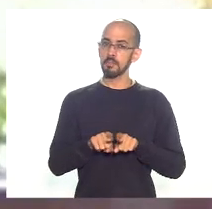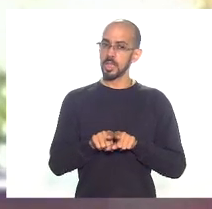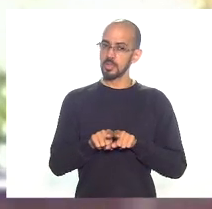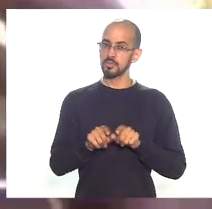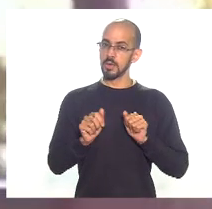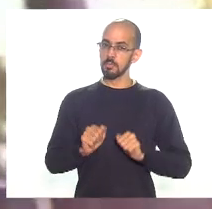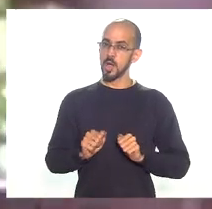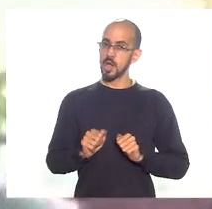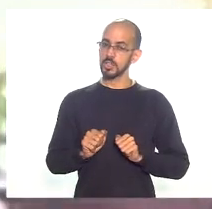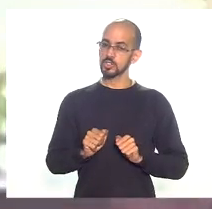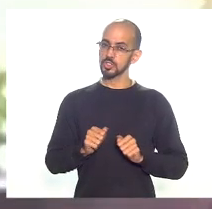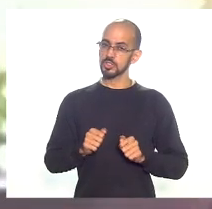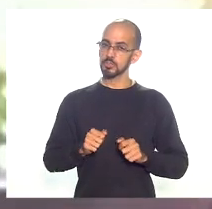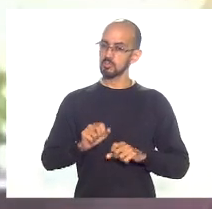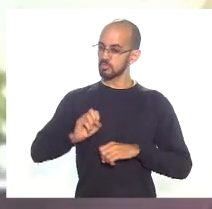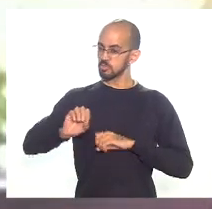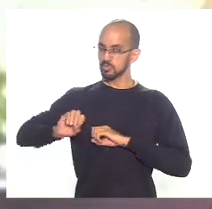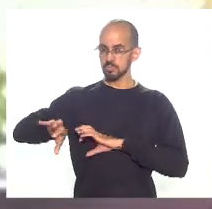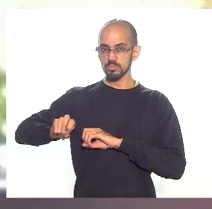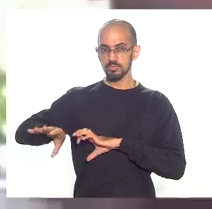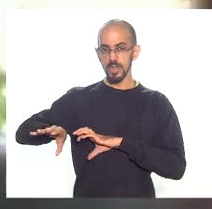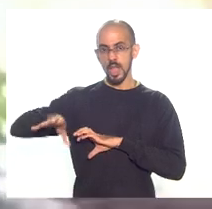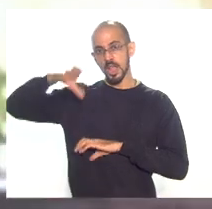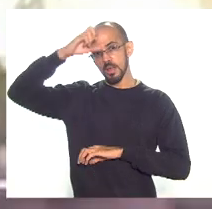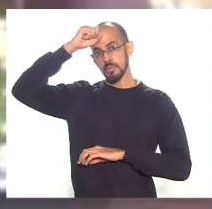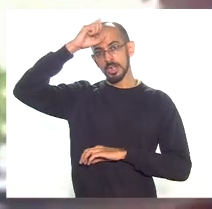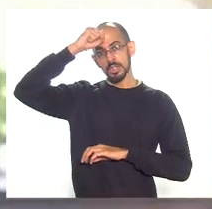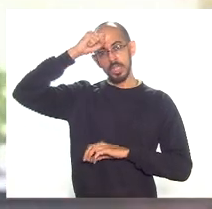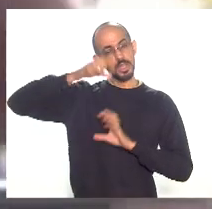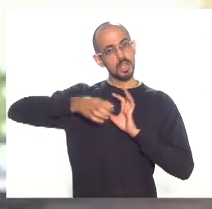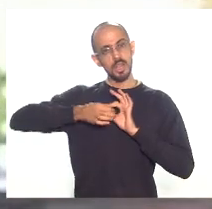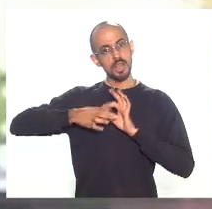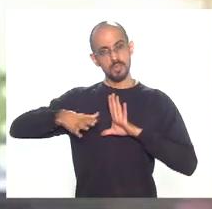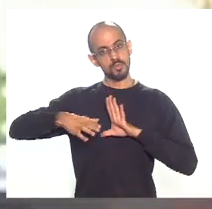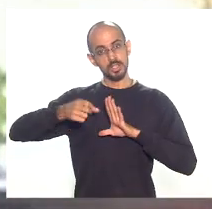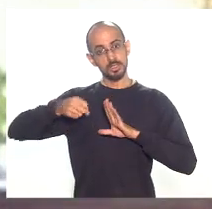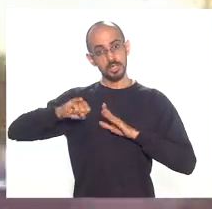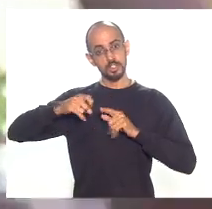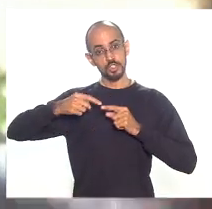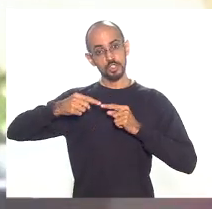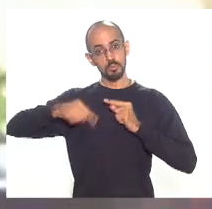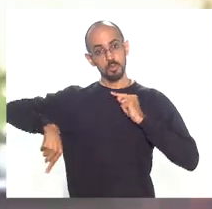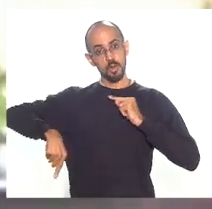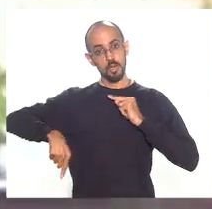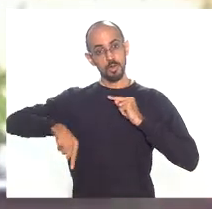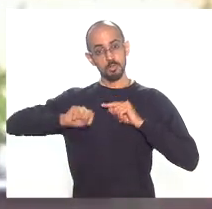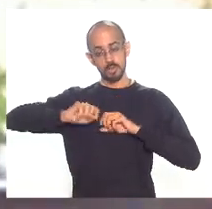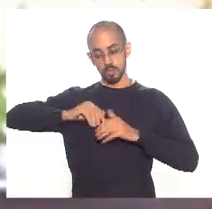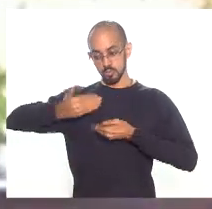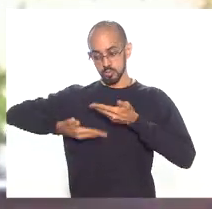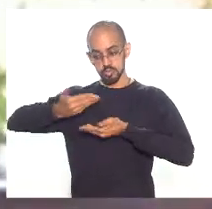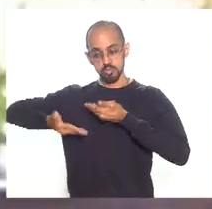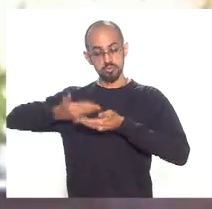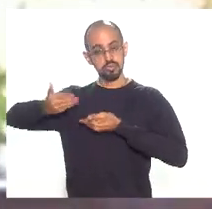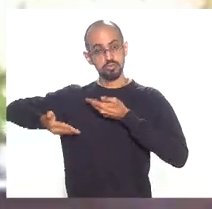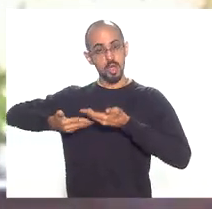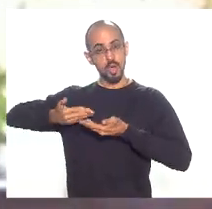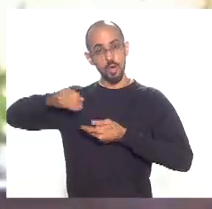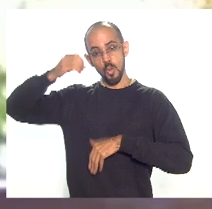transmitir conhecimentos se a gente impede a transmissão de conhecimentos